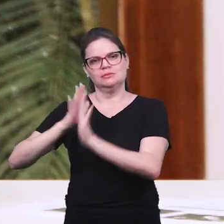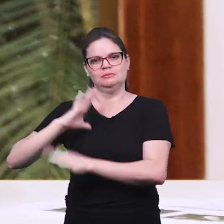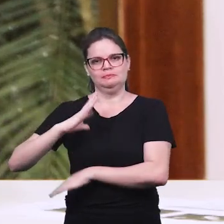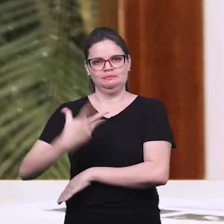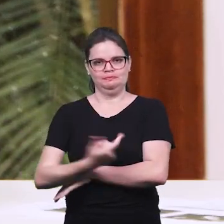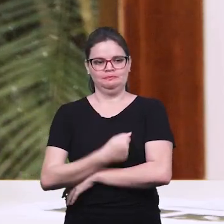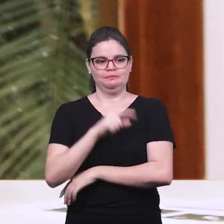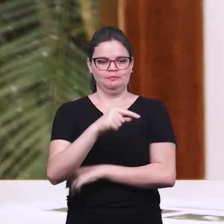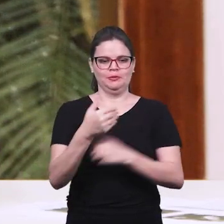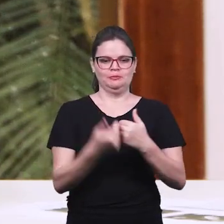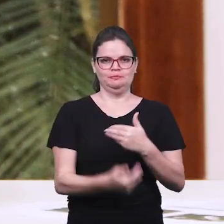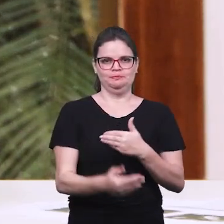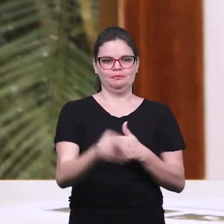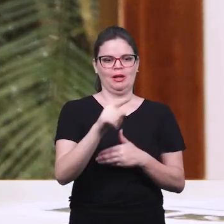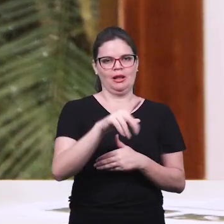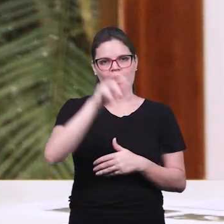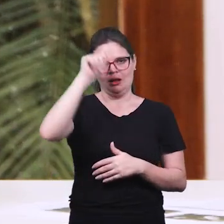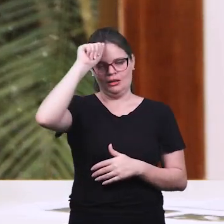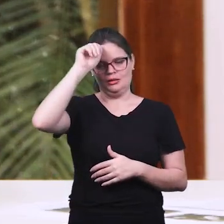e Eva,